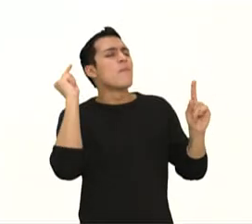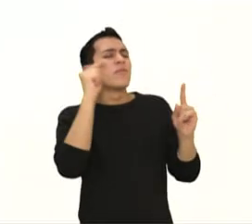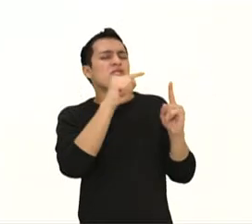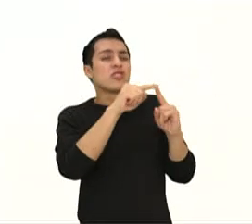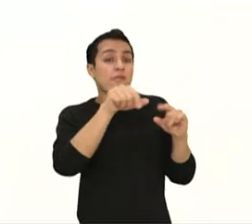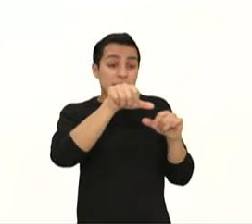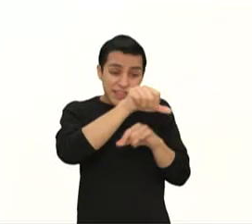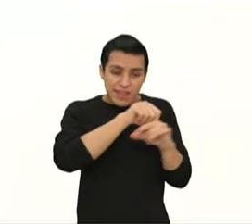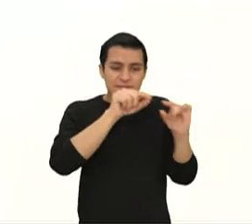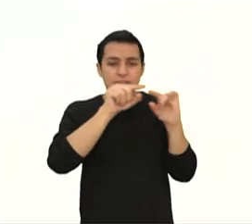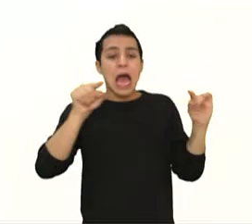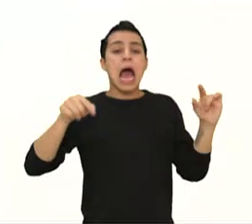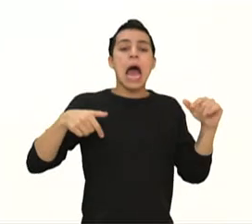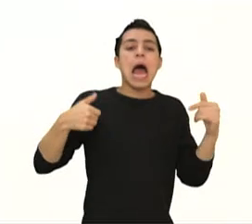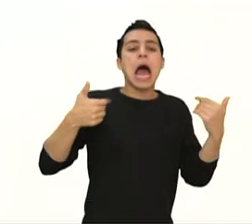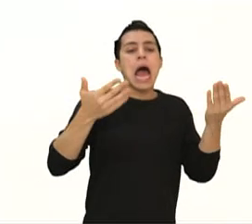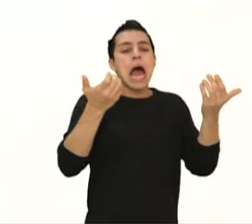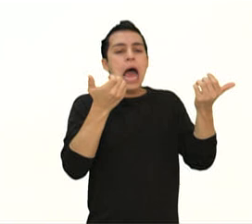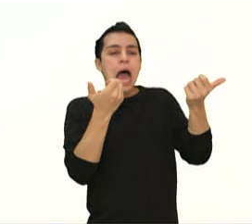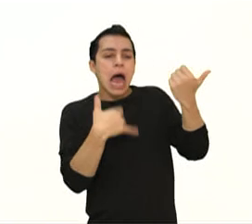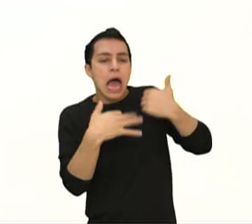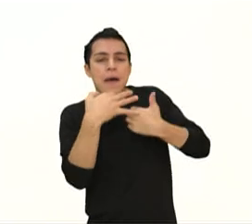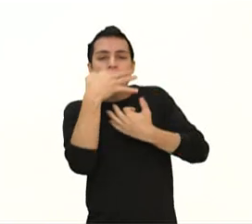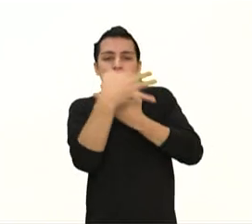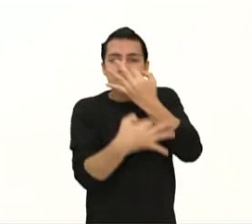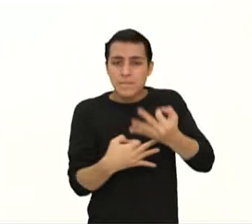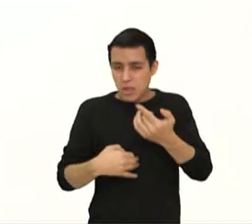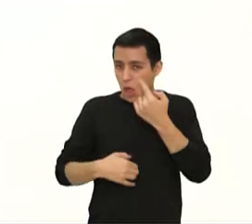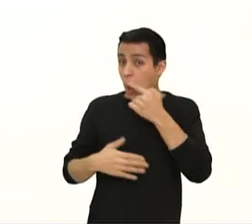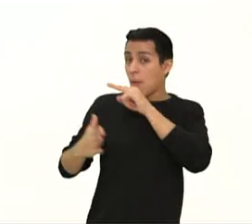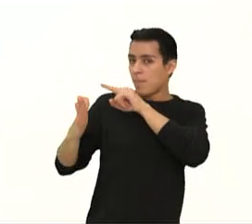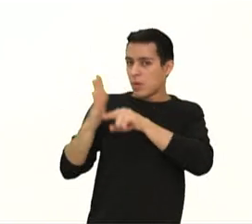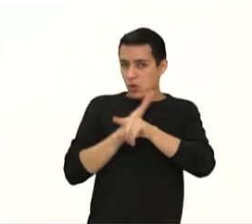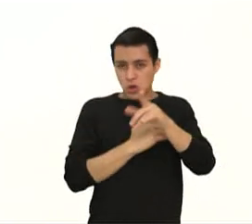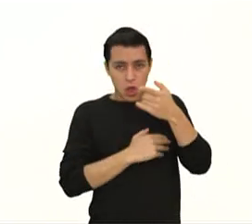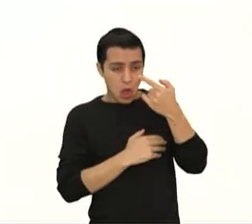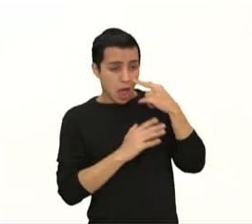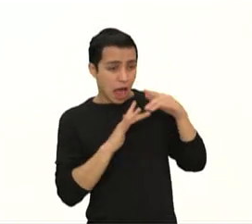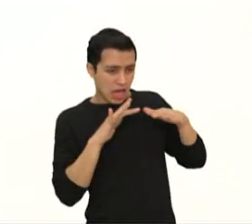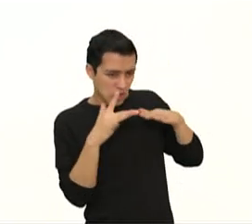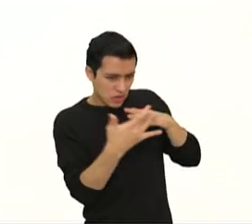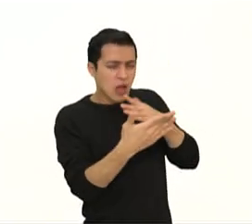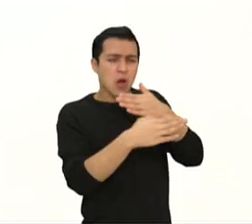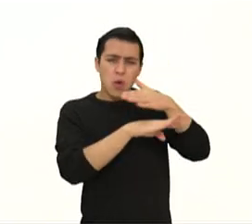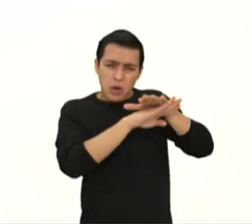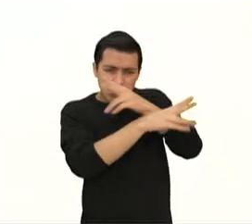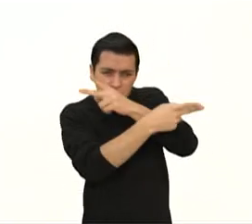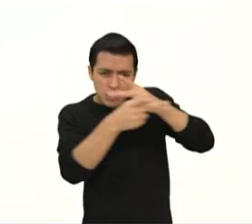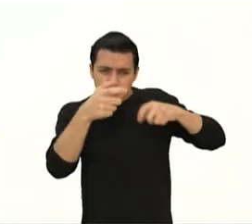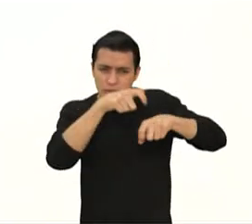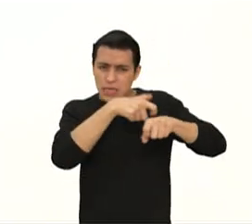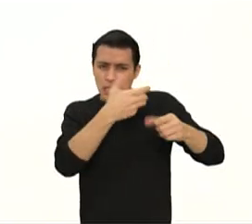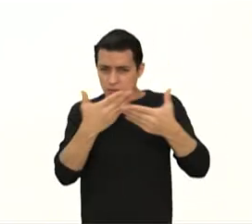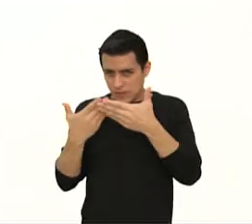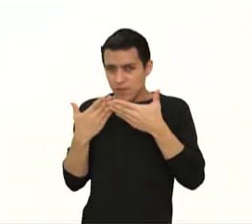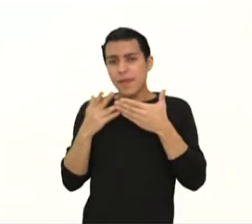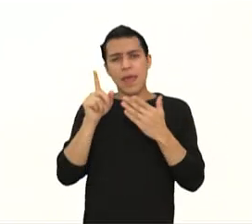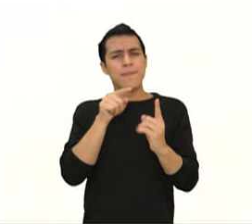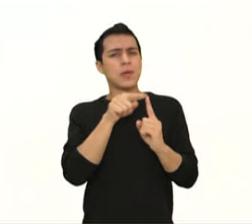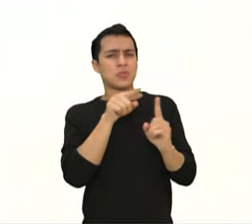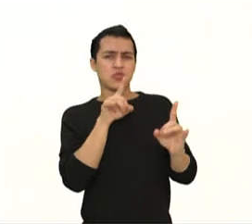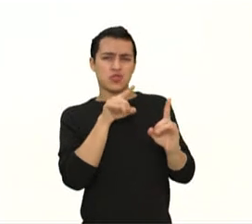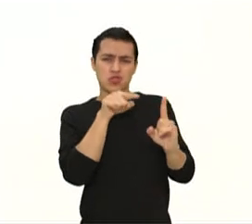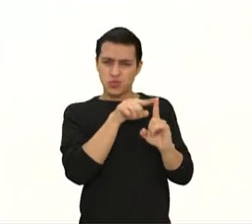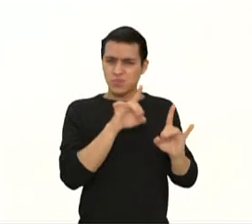em uma subjetiva. Nós temos a pergunta: as redes sociais colaboram com seus momentos de estudo? Ela é